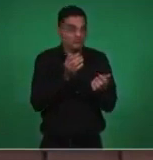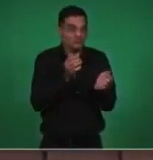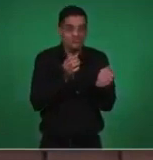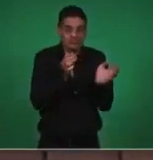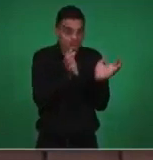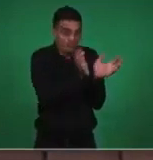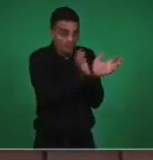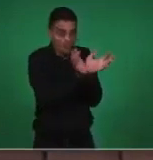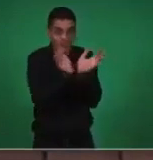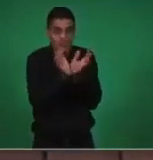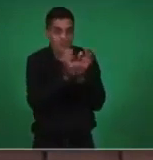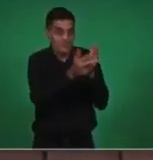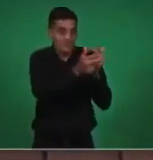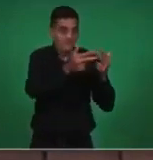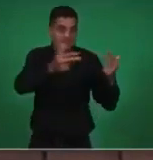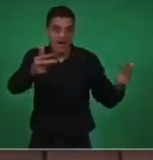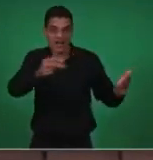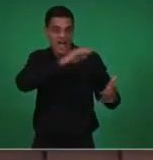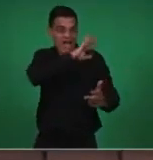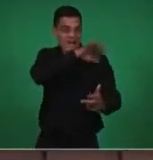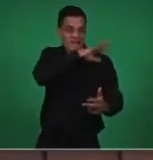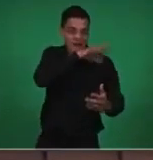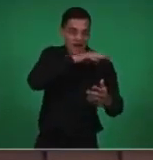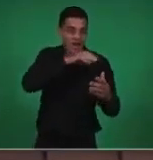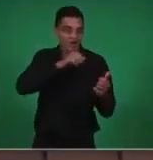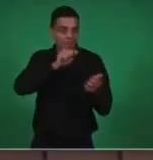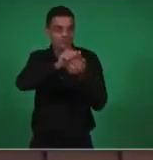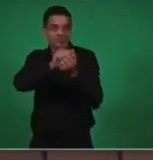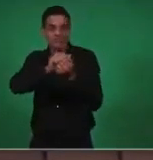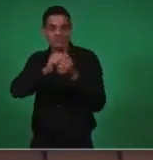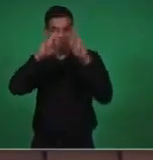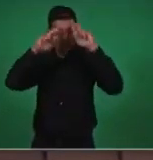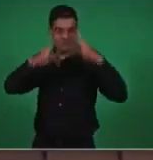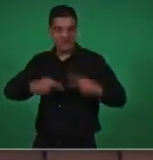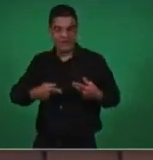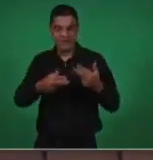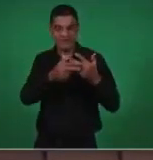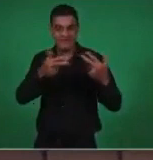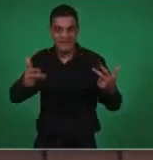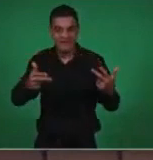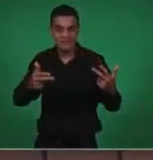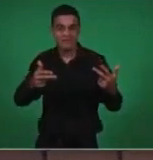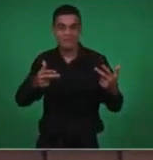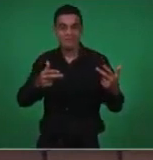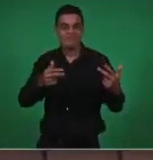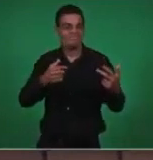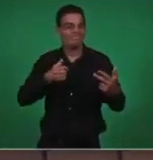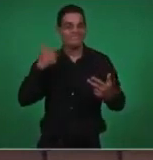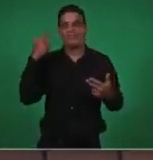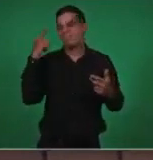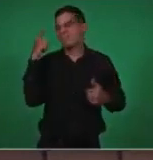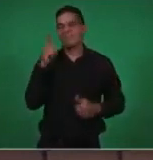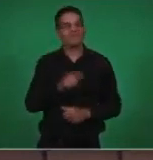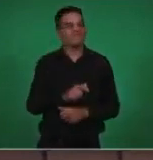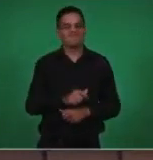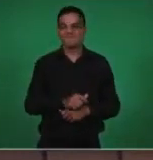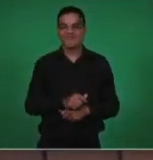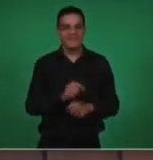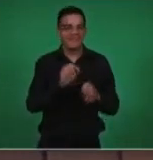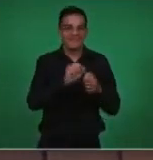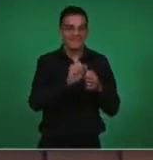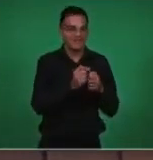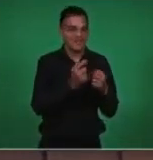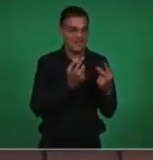eles. Então, são mais do que evidências suficientes para nós entendermos que isso daqui é um engano,